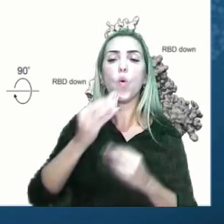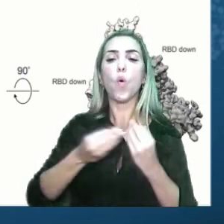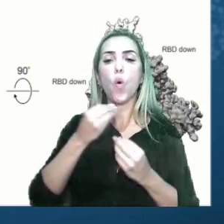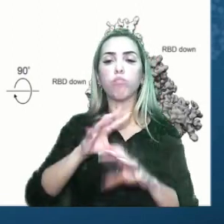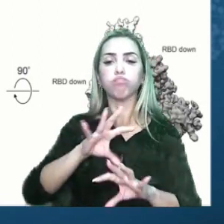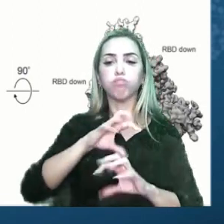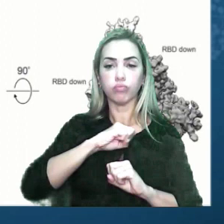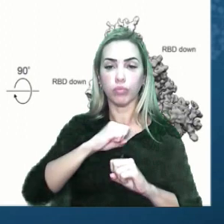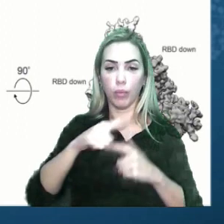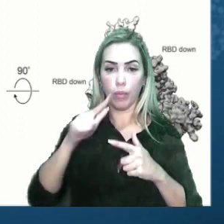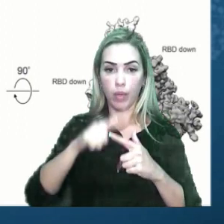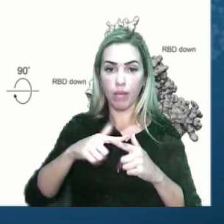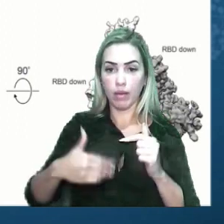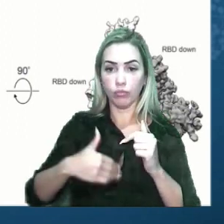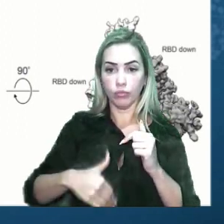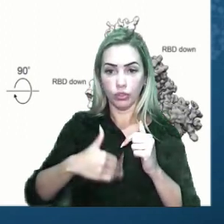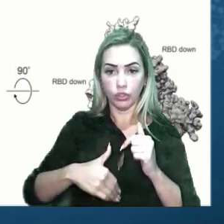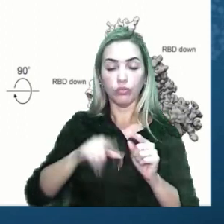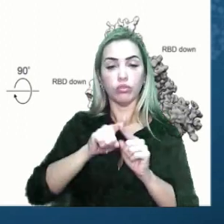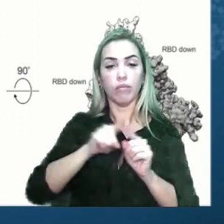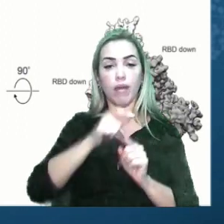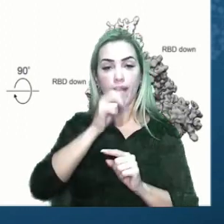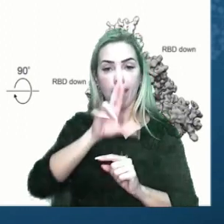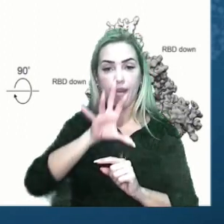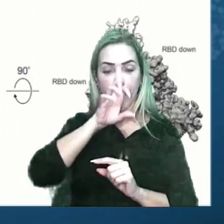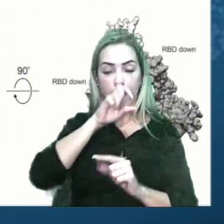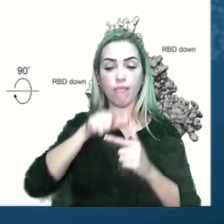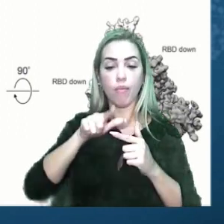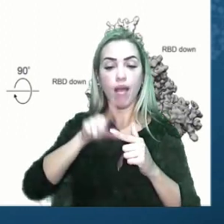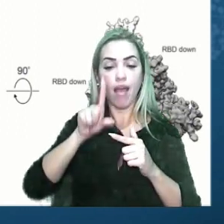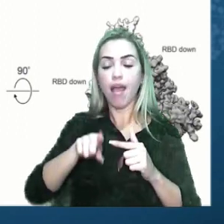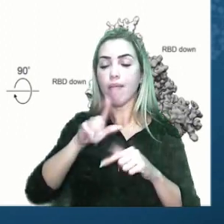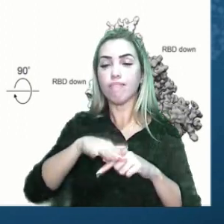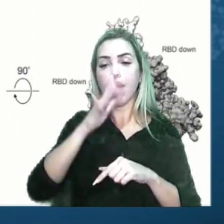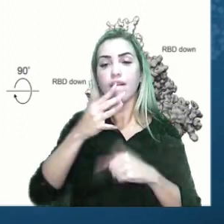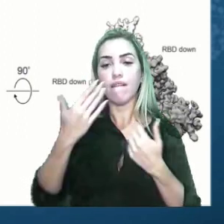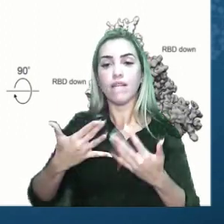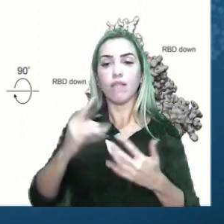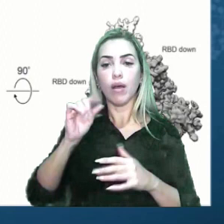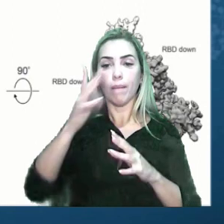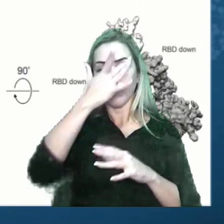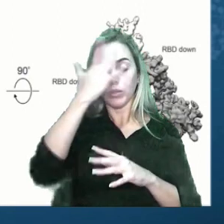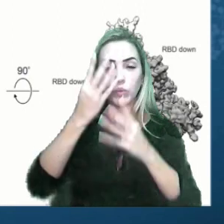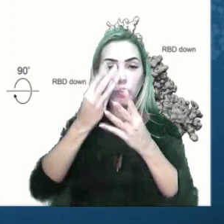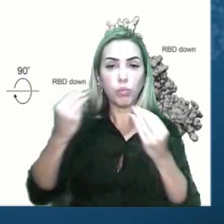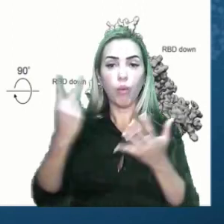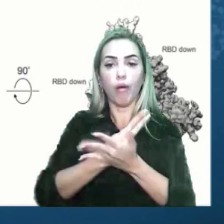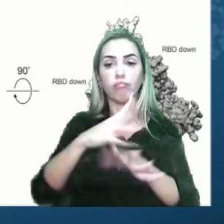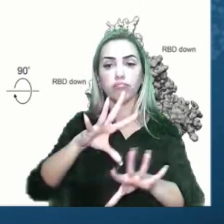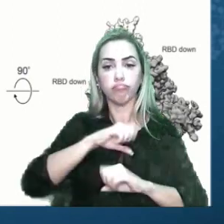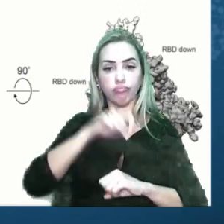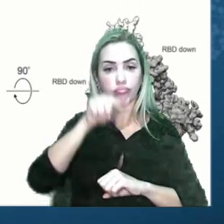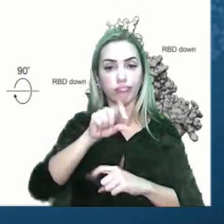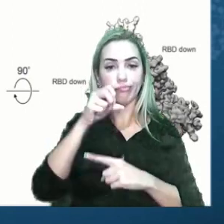infecções intestinais ou nas veias respiratórias. Eles são suaves. Muitas pessoas foram afetadas com esse vírus,